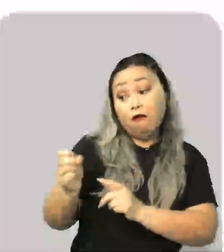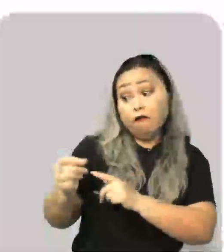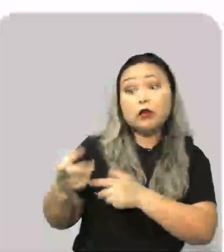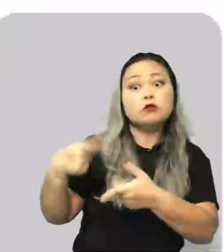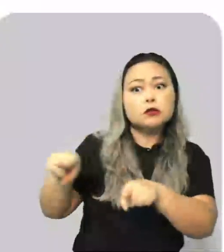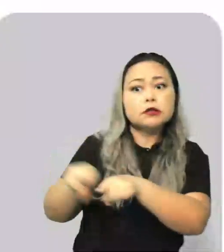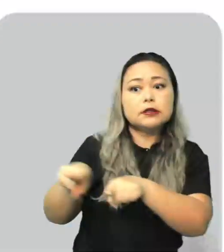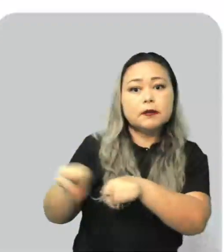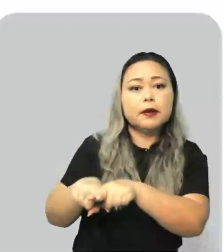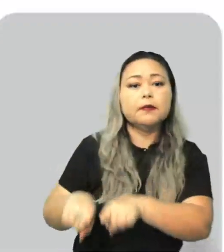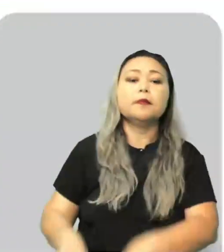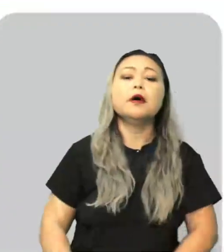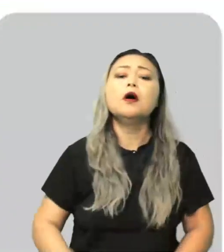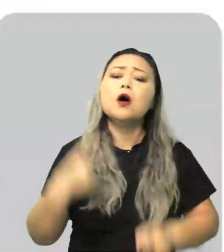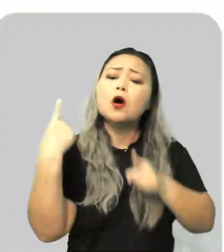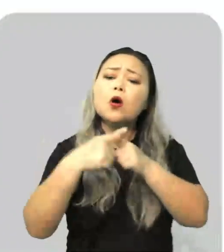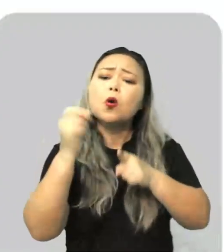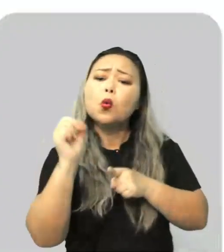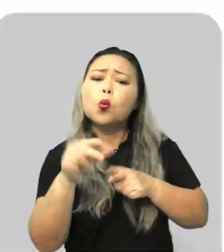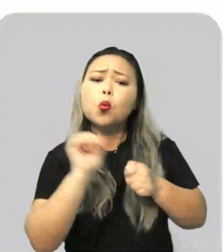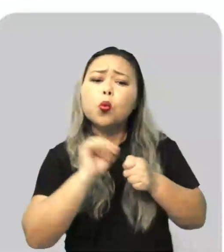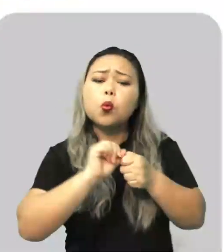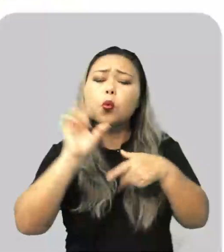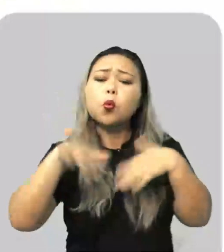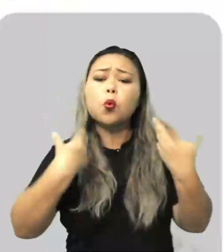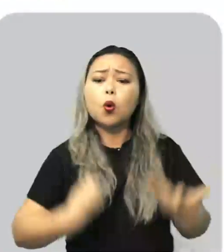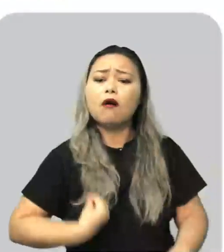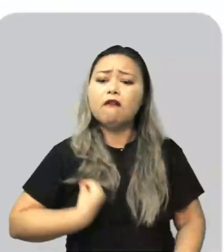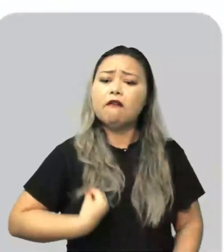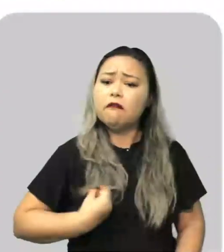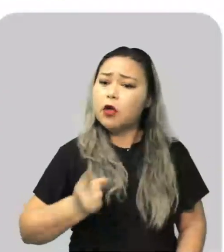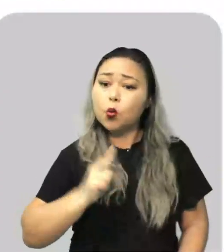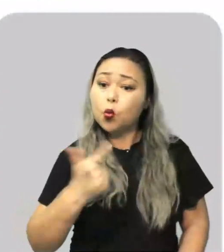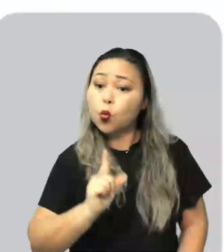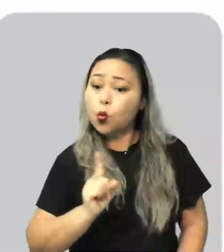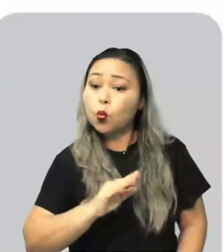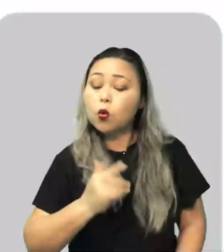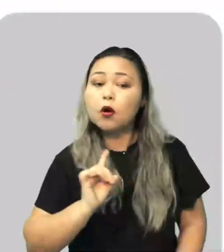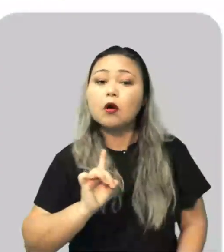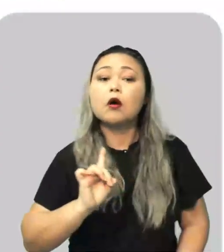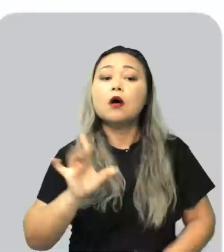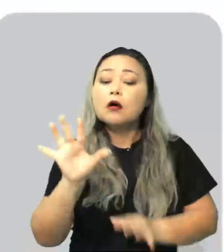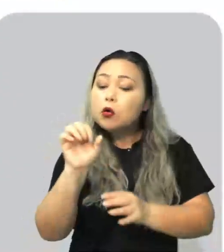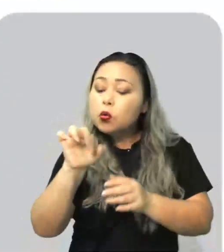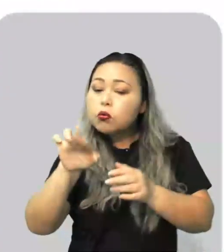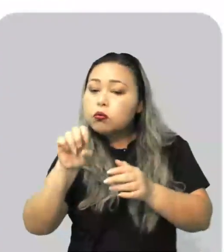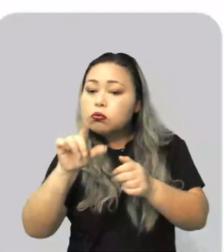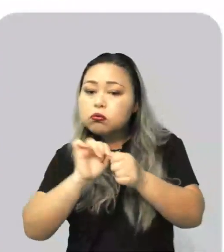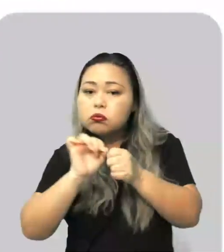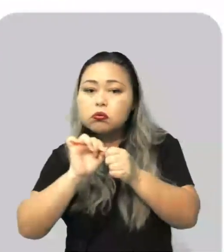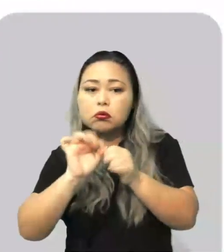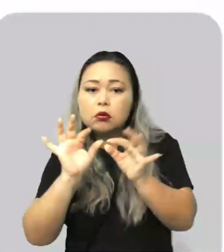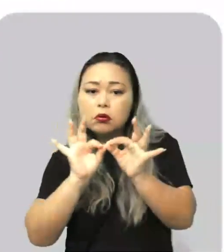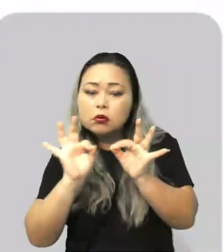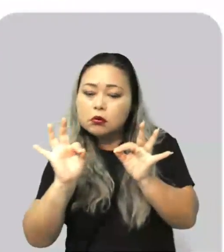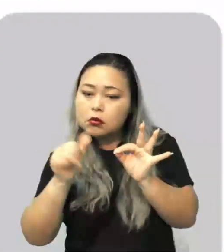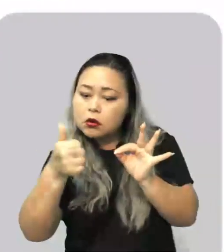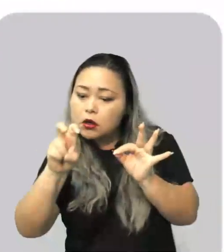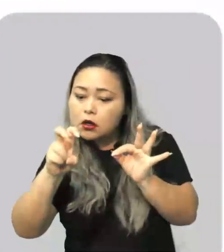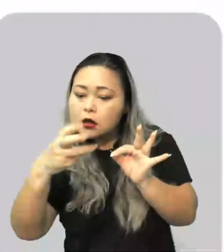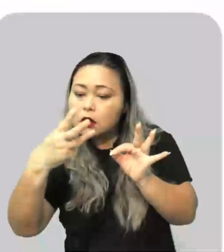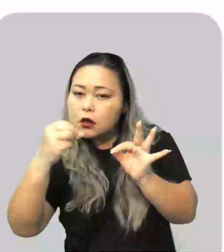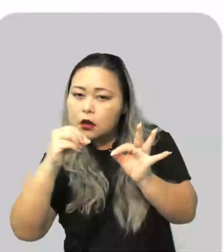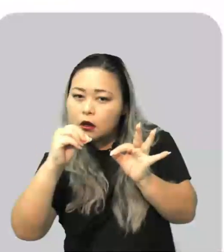também. Por que os vírus não são considerados vivos? Os vírus, organismos que apresentam um diâmetro entre 15 a